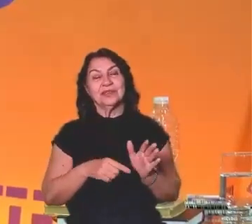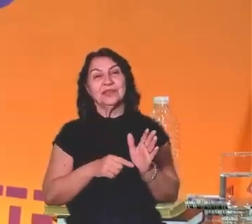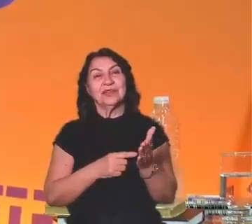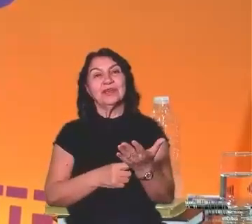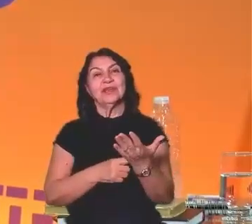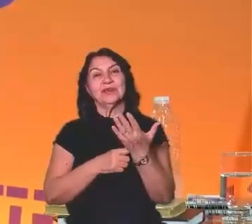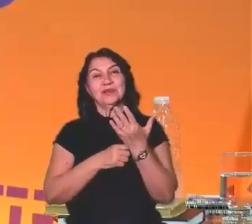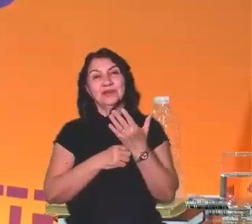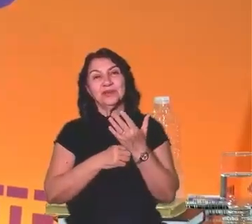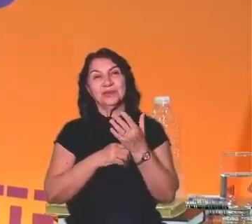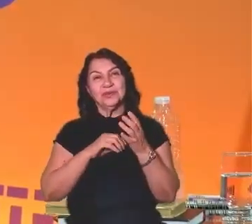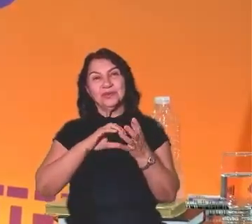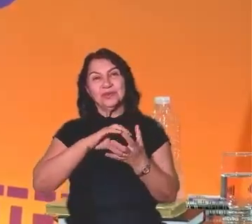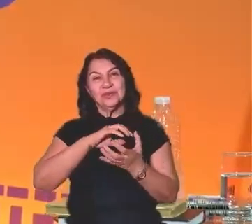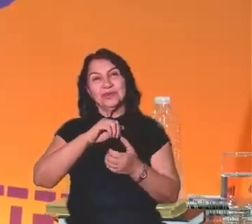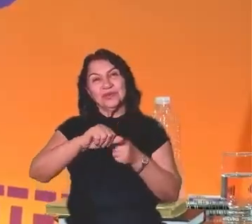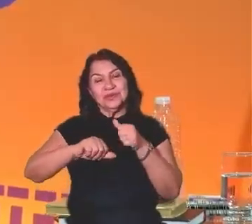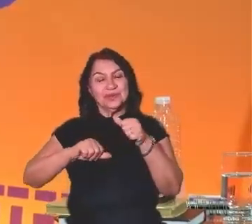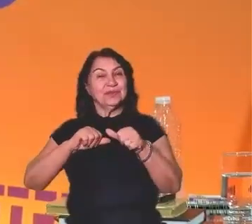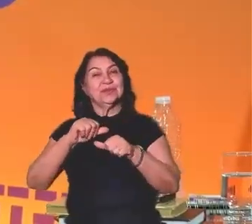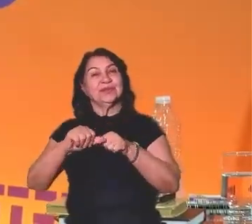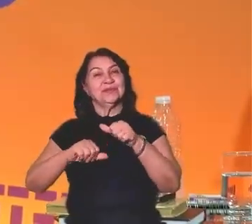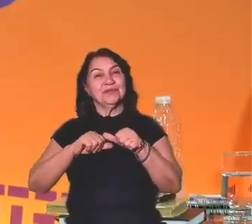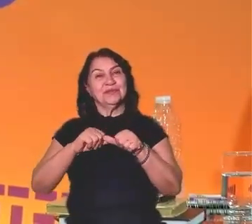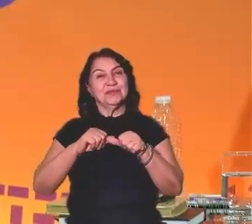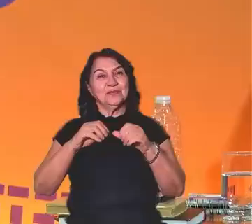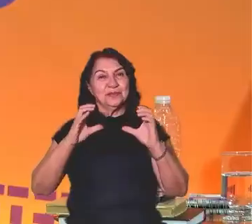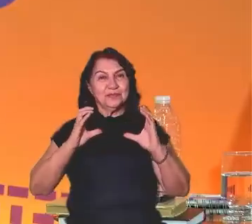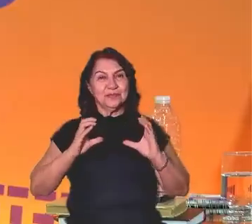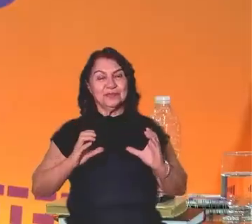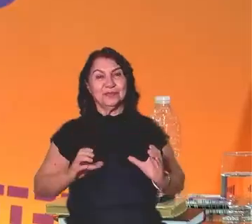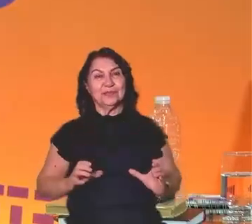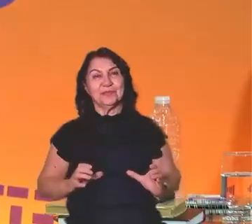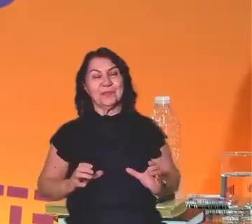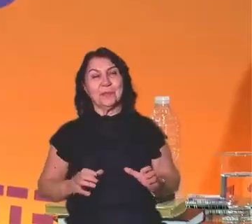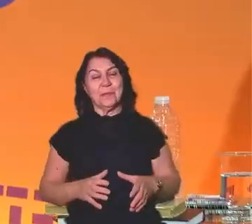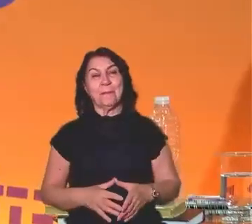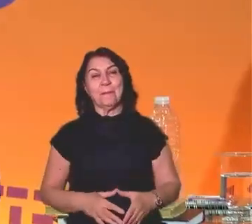moldar, porque formar é complicado, né? A gente ajuda a moldar cidadãos.